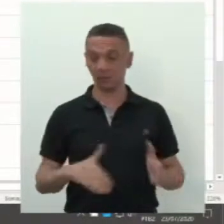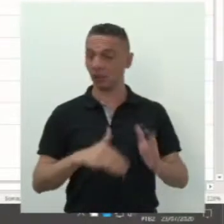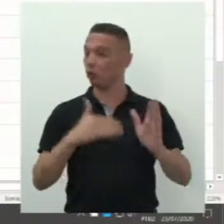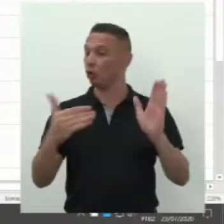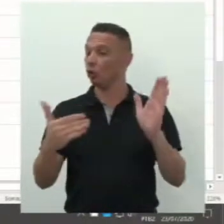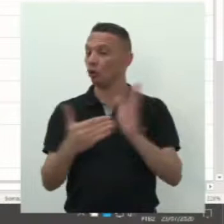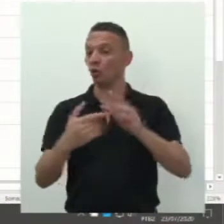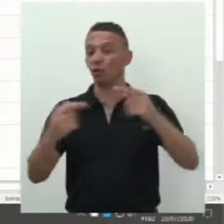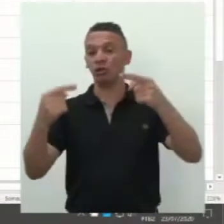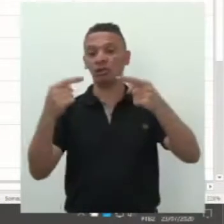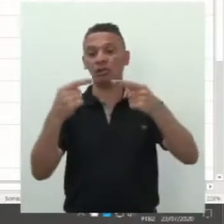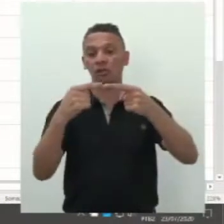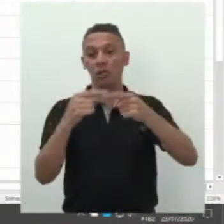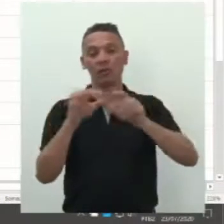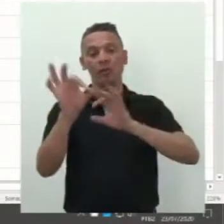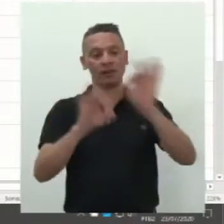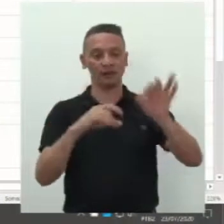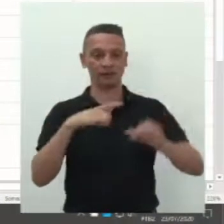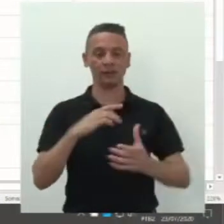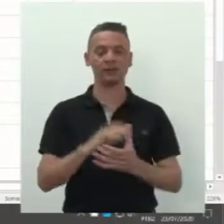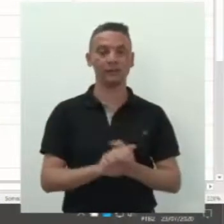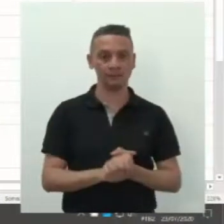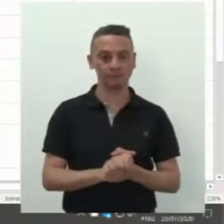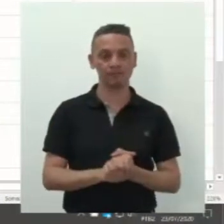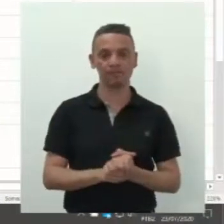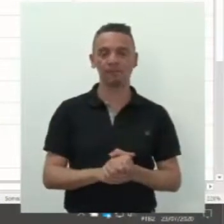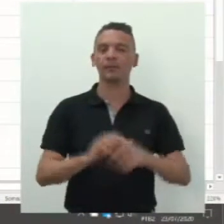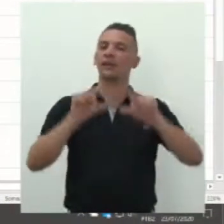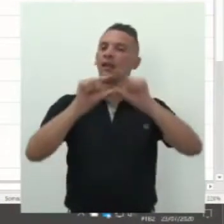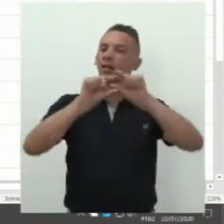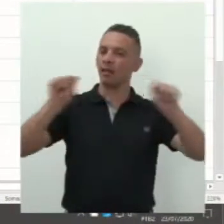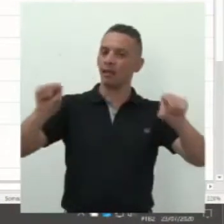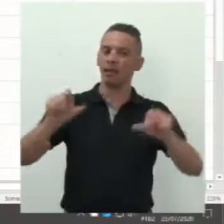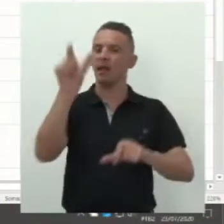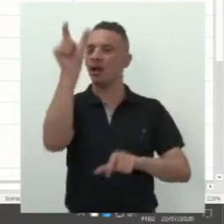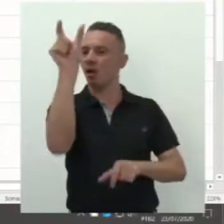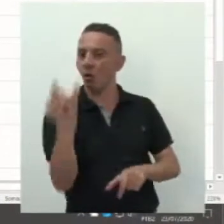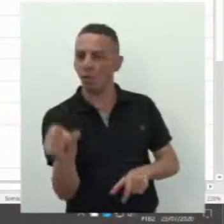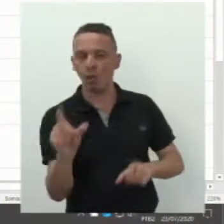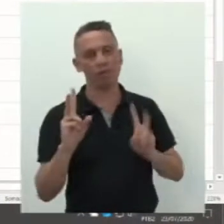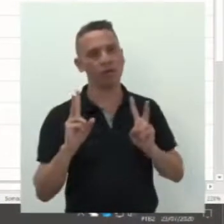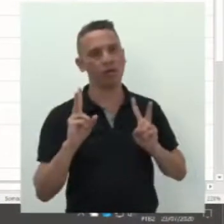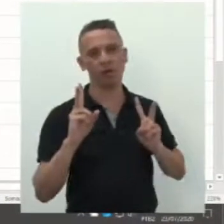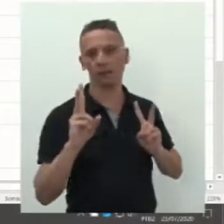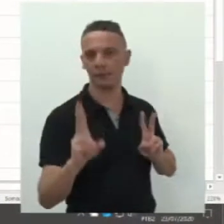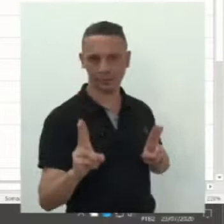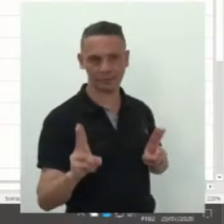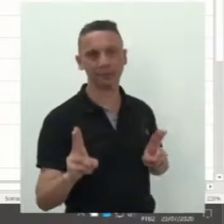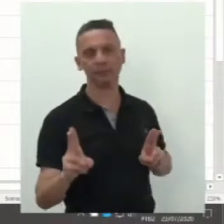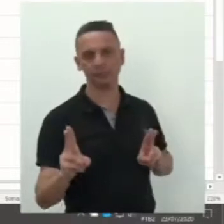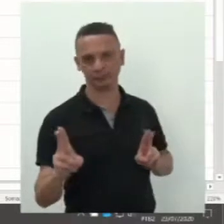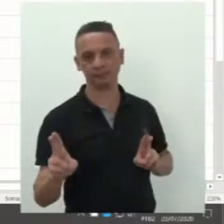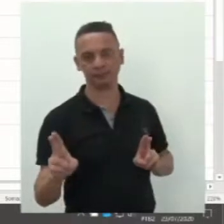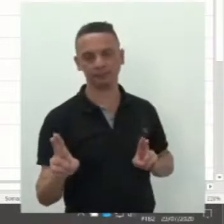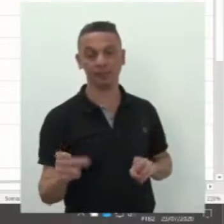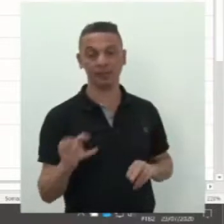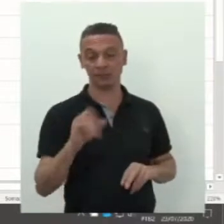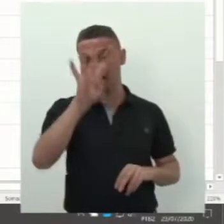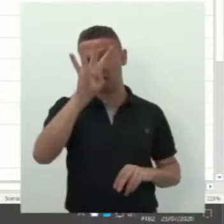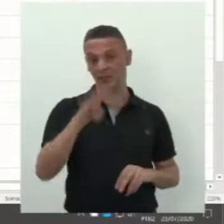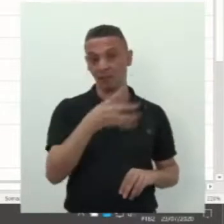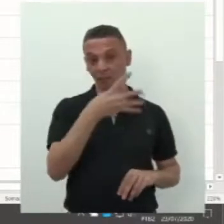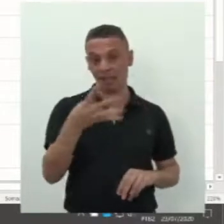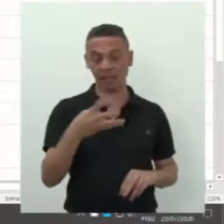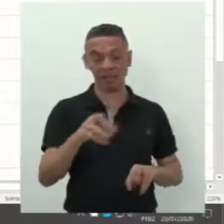todas as linhas que você arrastar. Isso funciona para linha, funciona para coluna também, tá? Caso a gente tenha uma tabela invertida